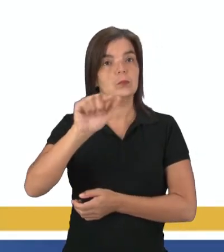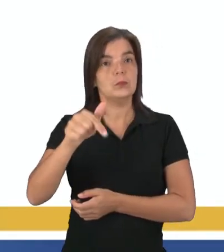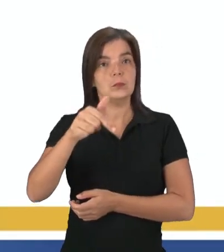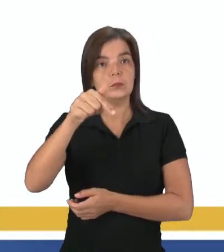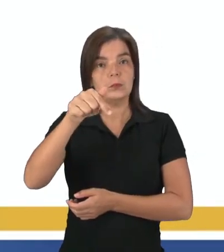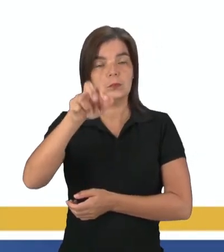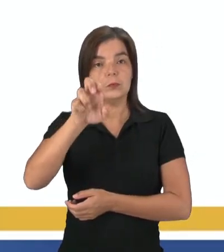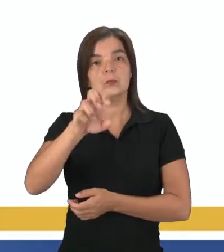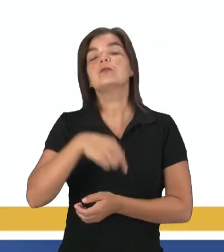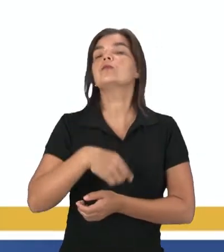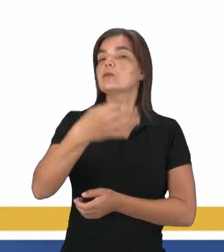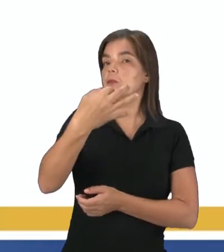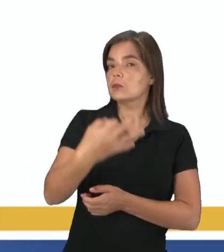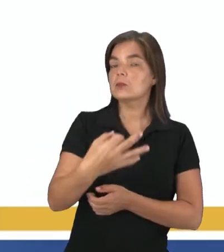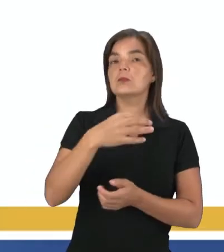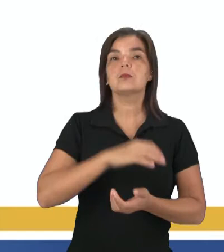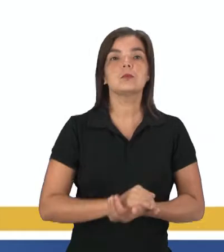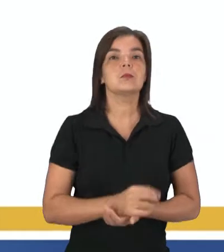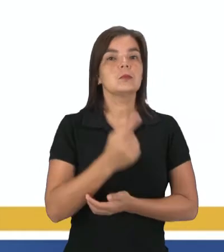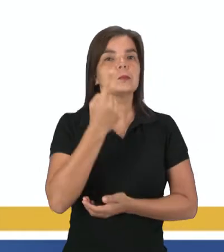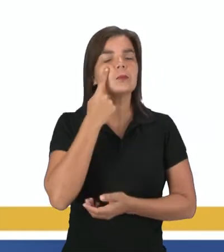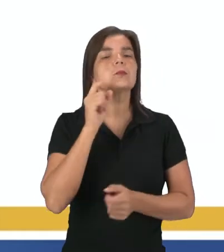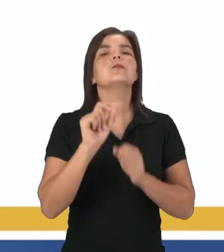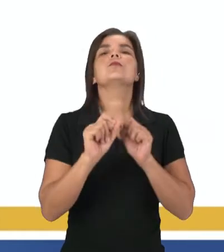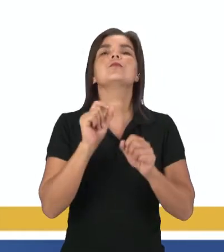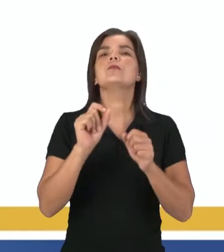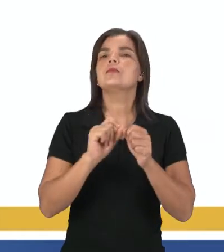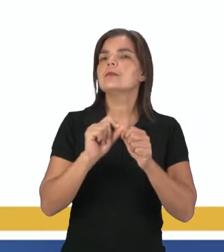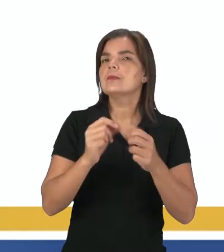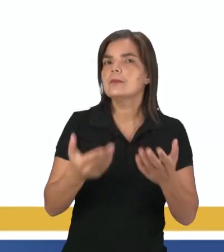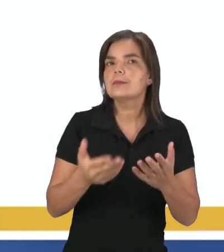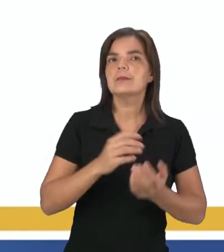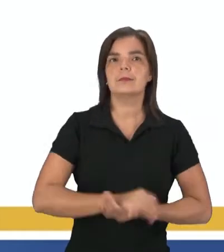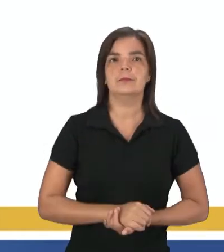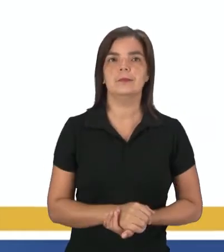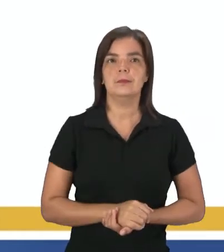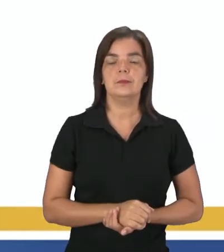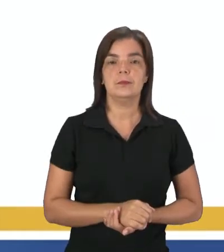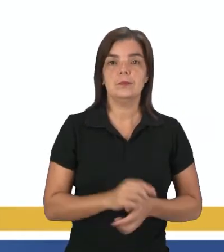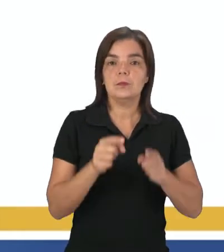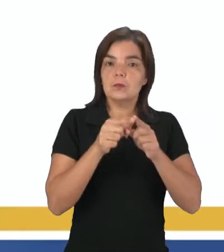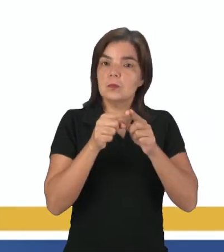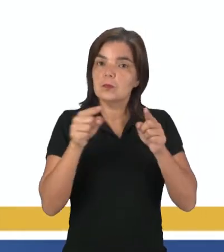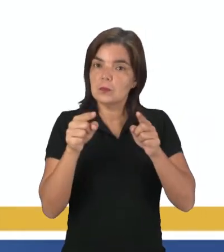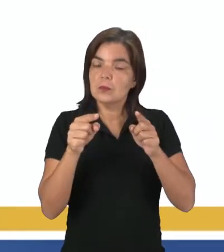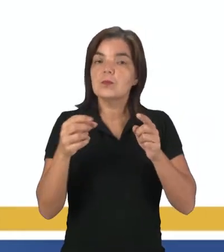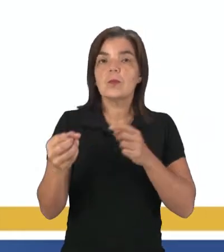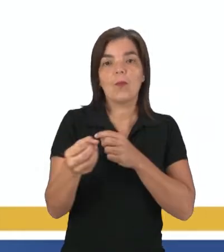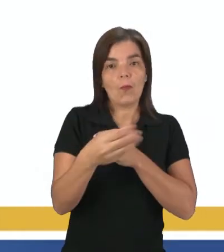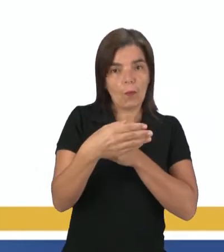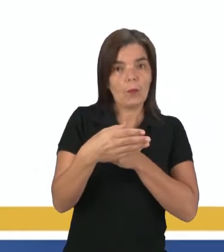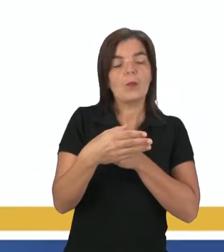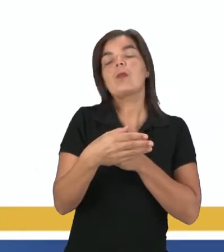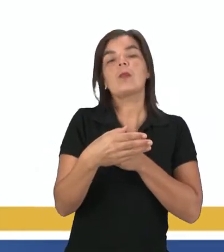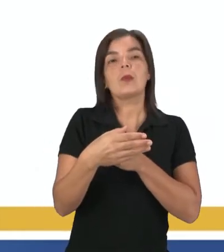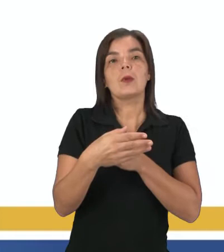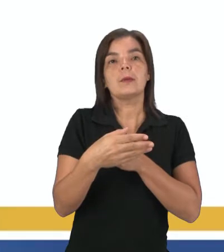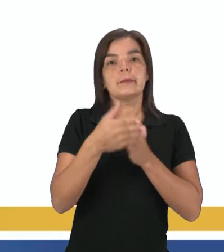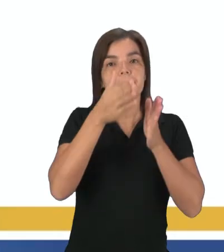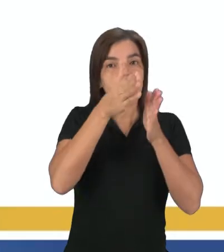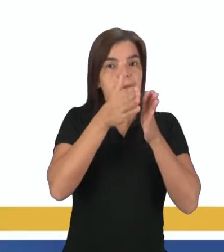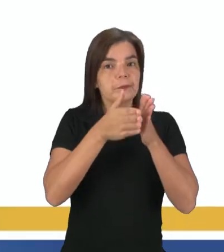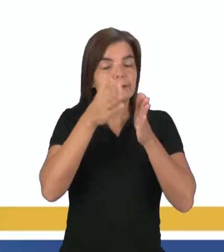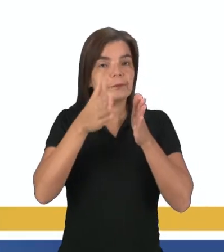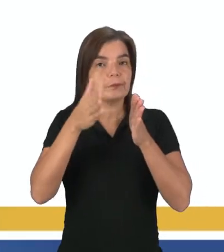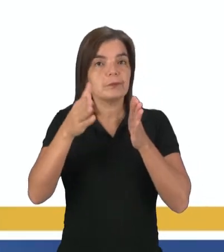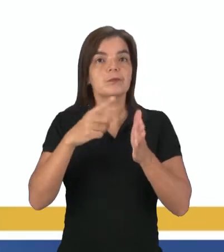0,75, você está certo. O que foi que eu fiz aí? Abriu novos espaços aí, né? Novas retas